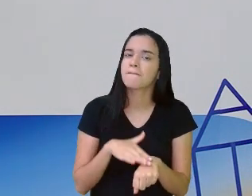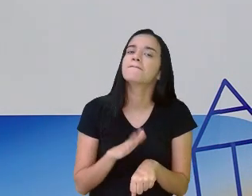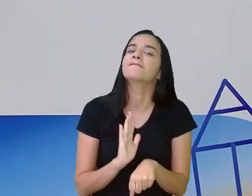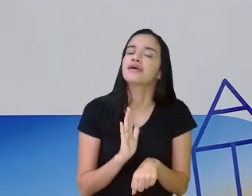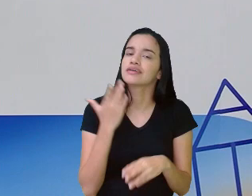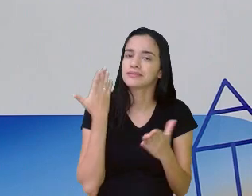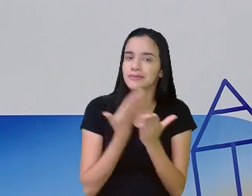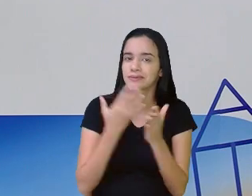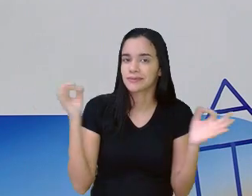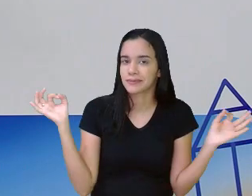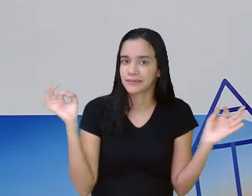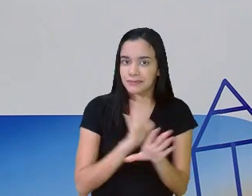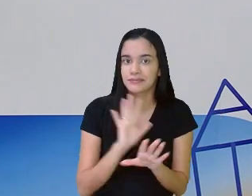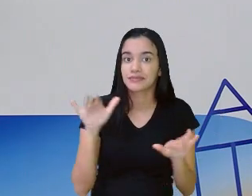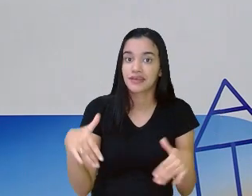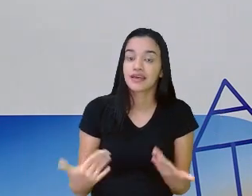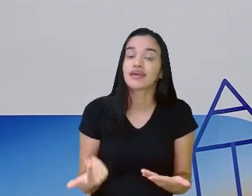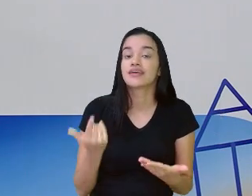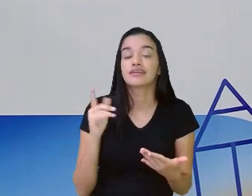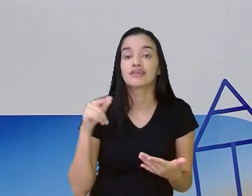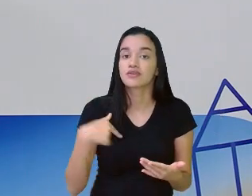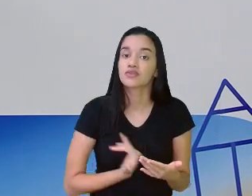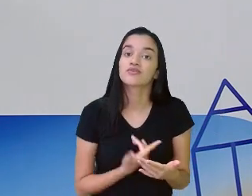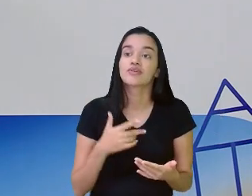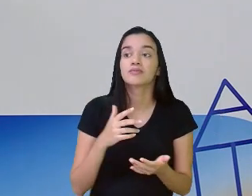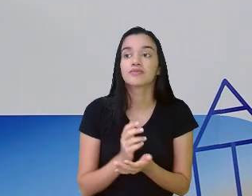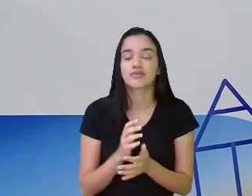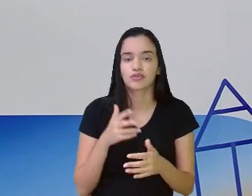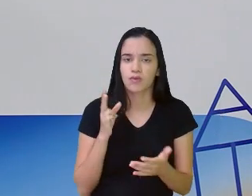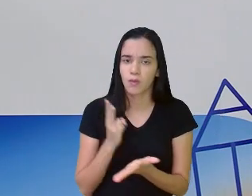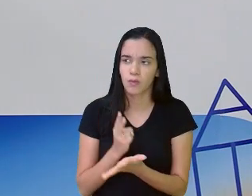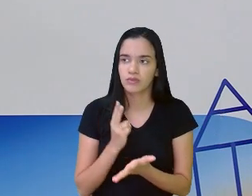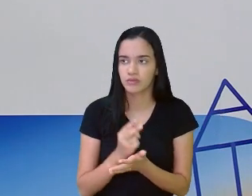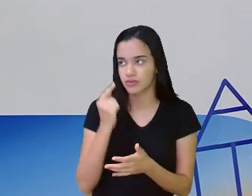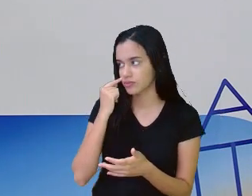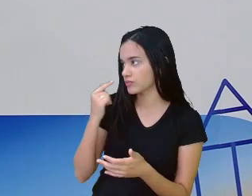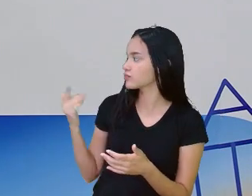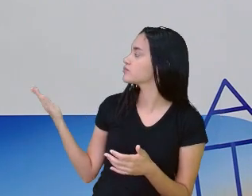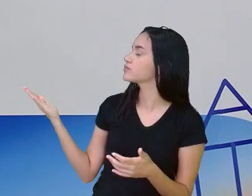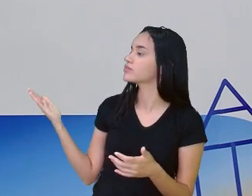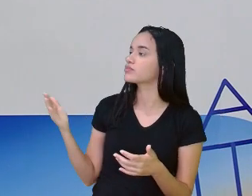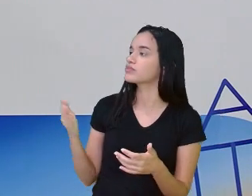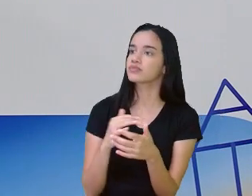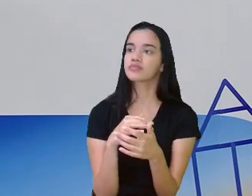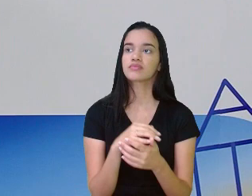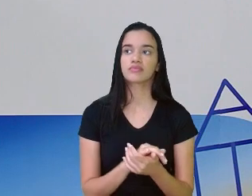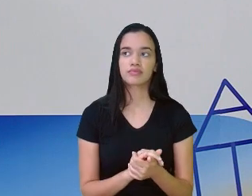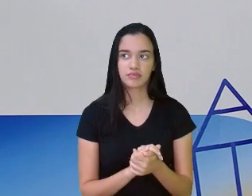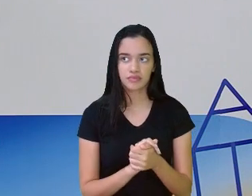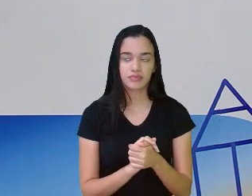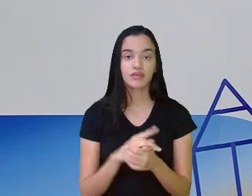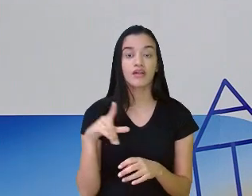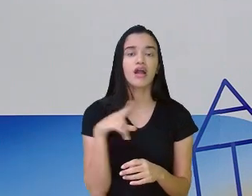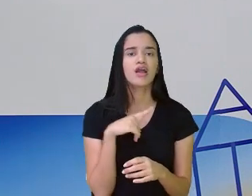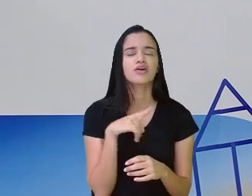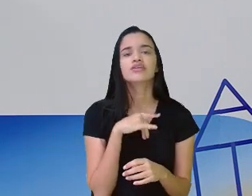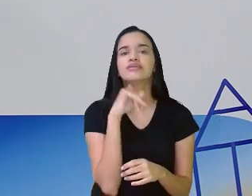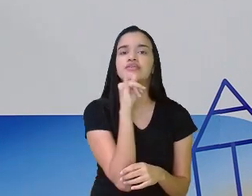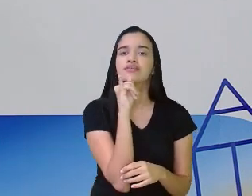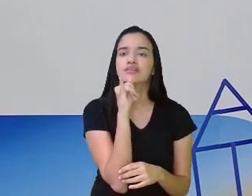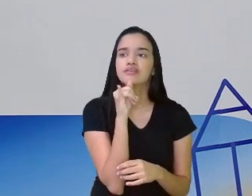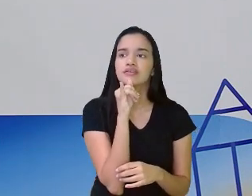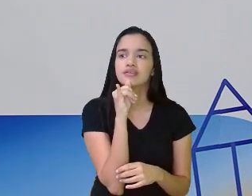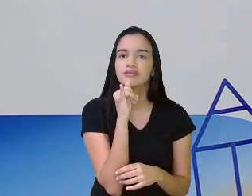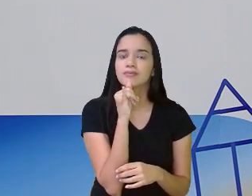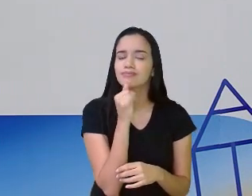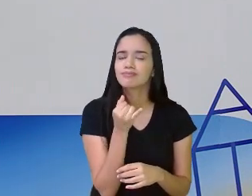a aula acaba. Então, a gente vai passear um pouquinho por essas leituras de frações também. E aqui eu tenho os exemplos, né,